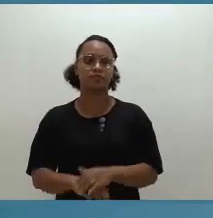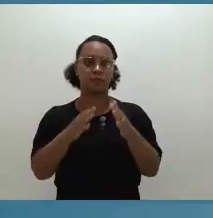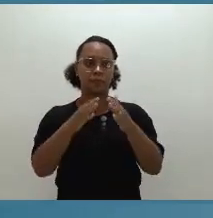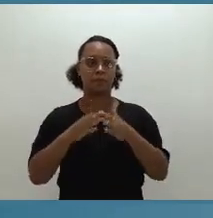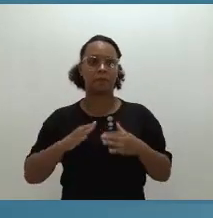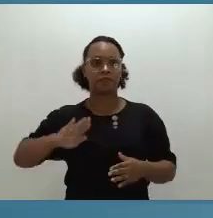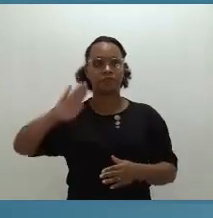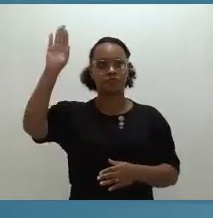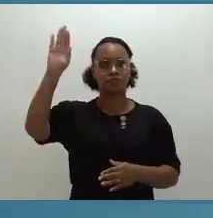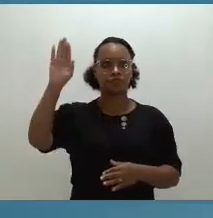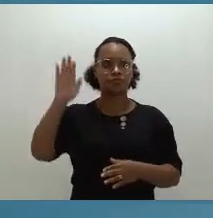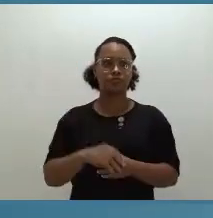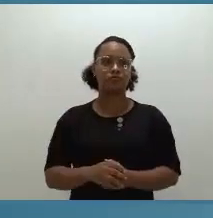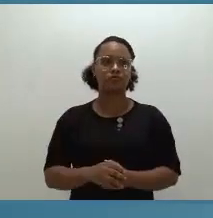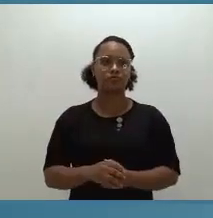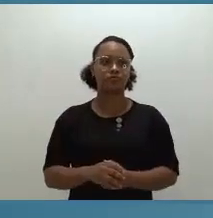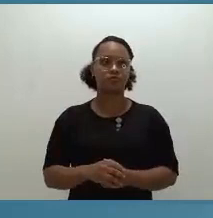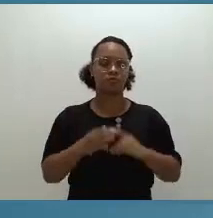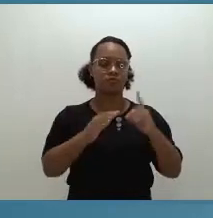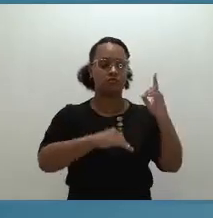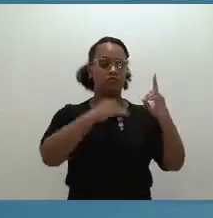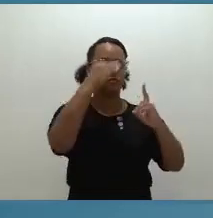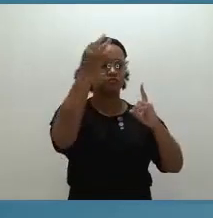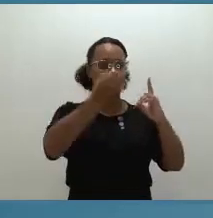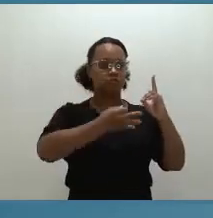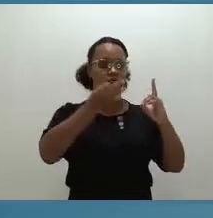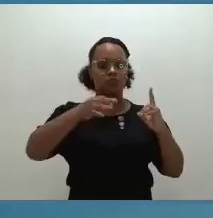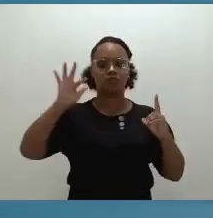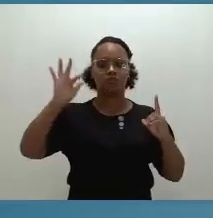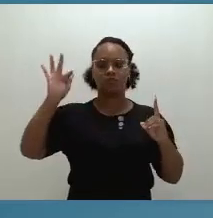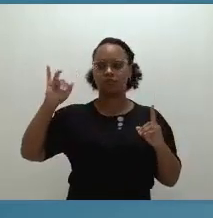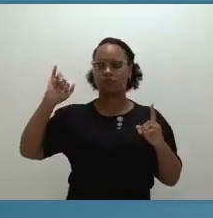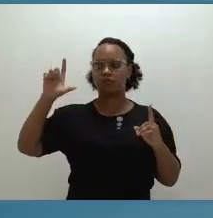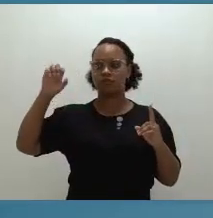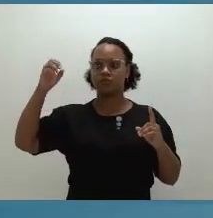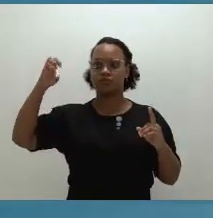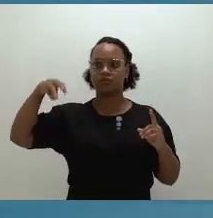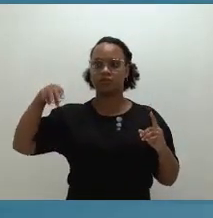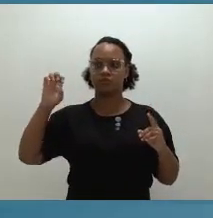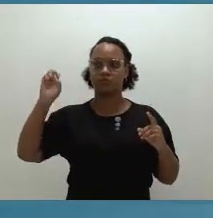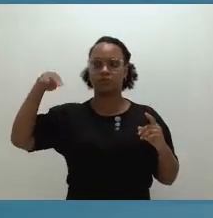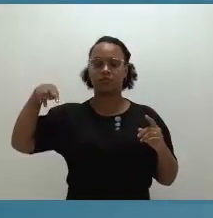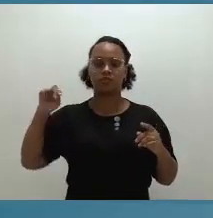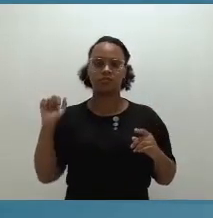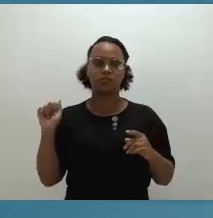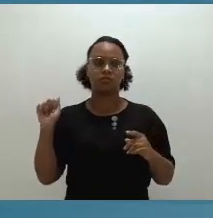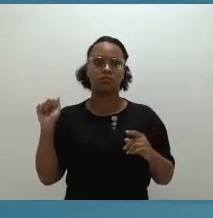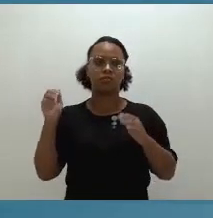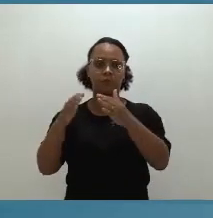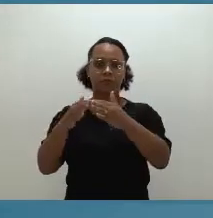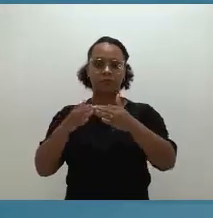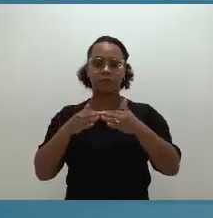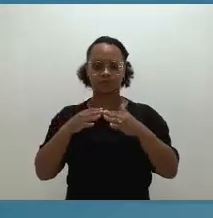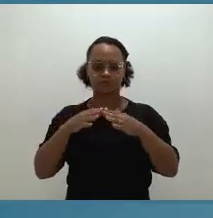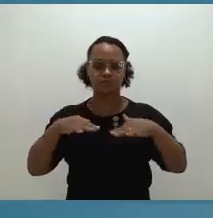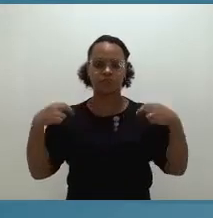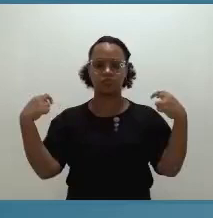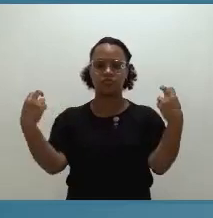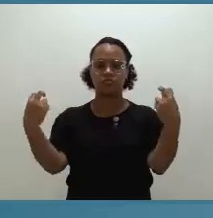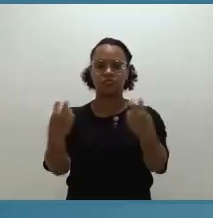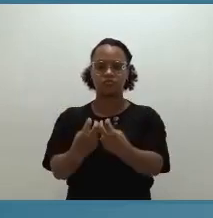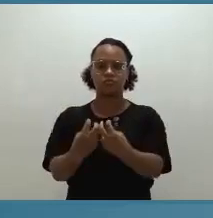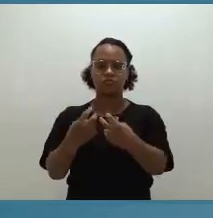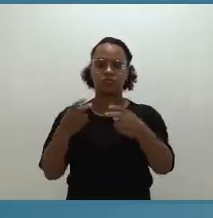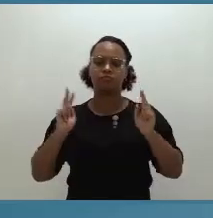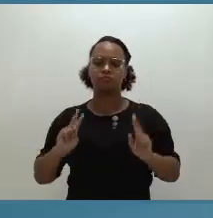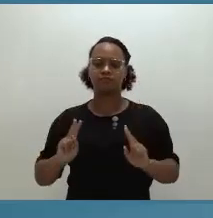Por não, desembargadora Filomena. Excelência, é para aduzir a outro colega, a Vossa Excelência, a prorrogação